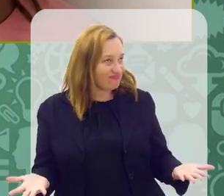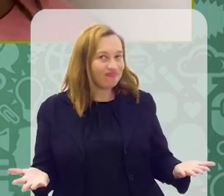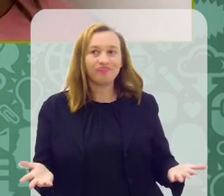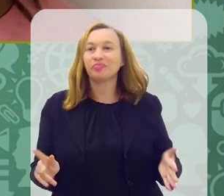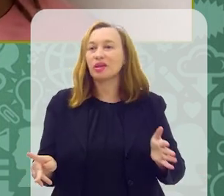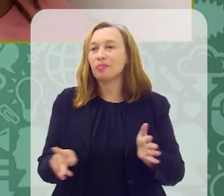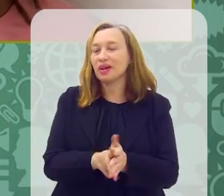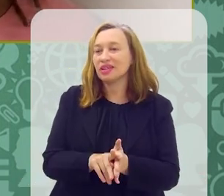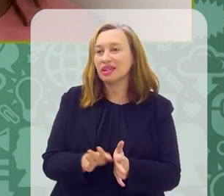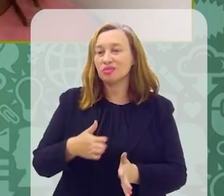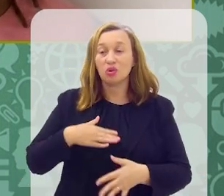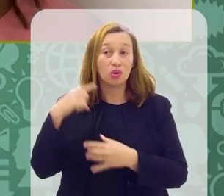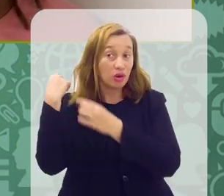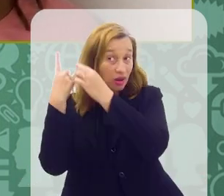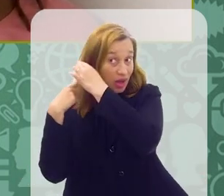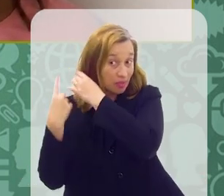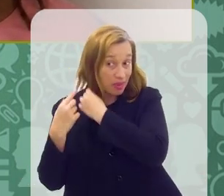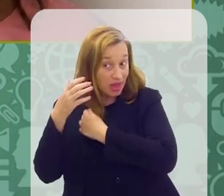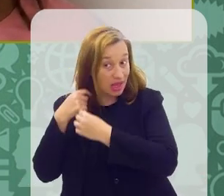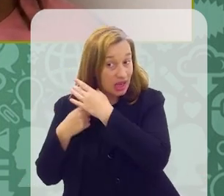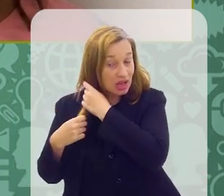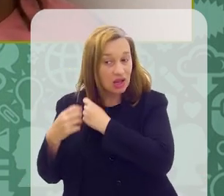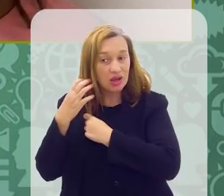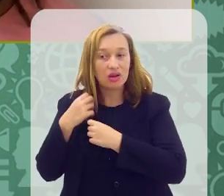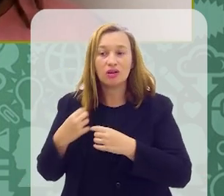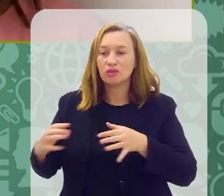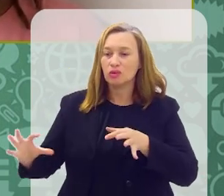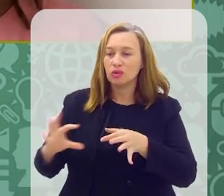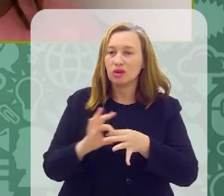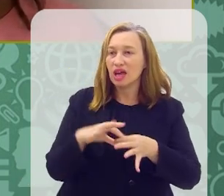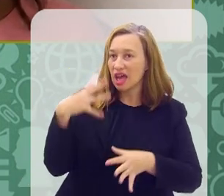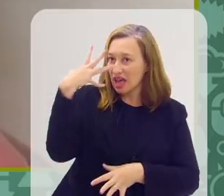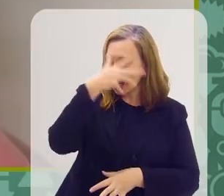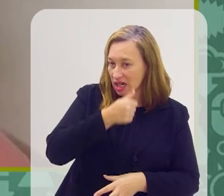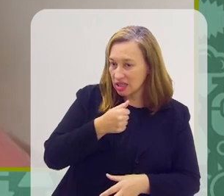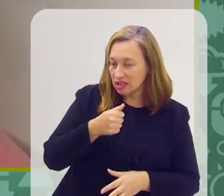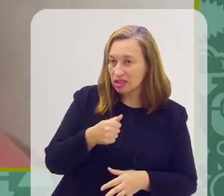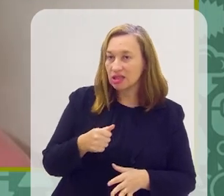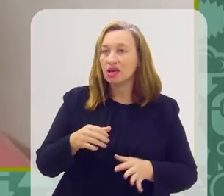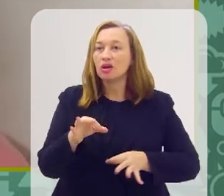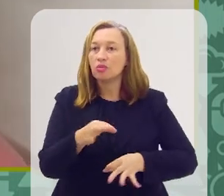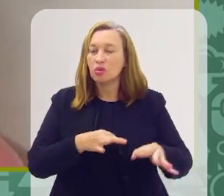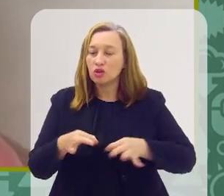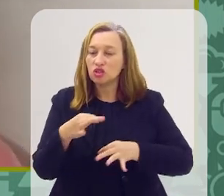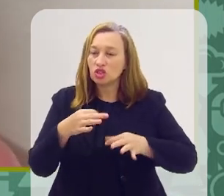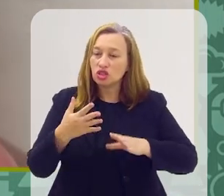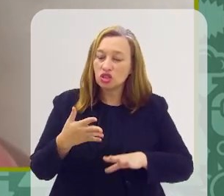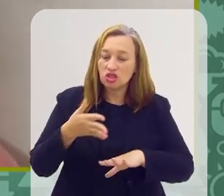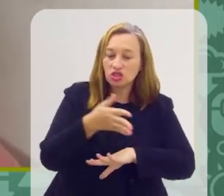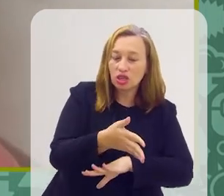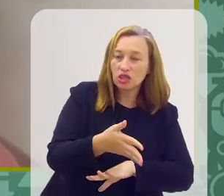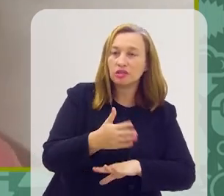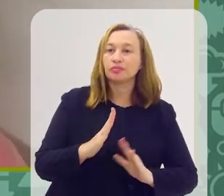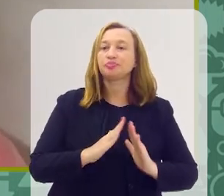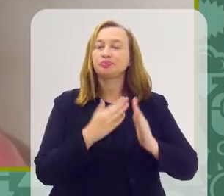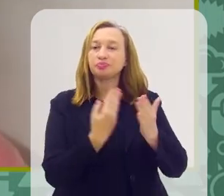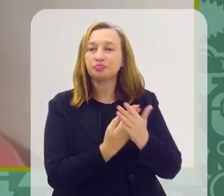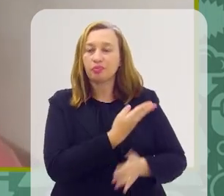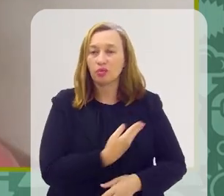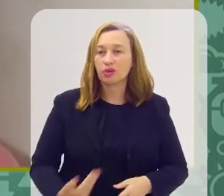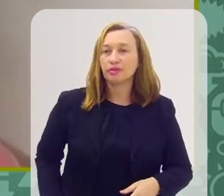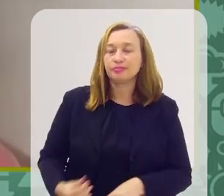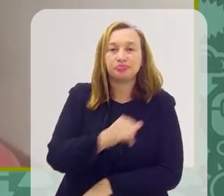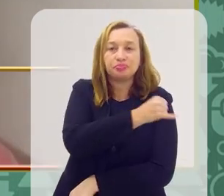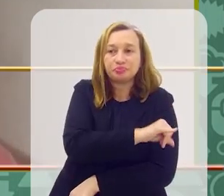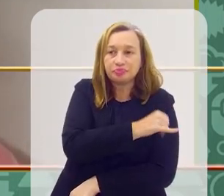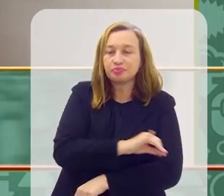isso fez parte da O Meu Cabelo é Bem Bonito Tour, né? Que é esse projeto que eu levo mensalmente às escolas públicas daqui do Rio